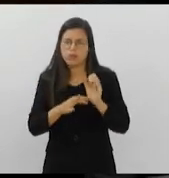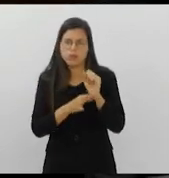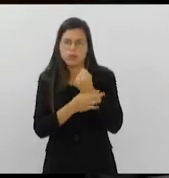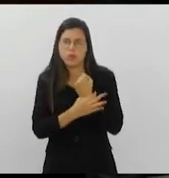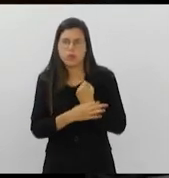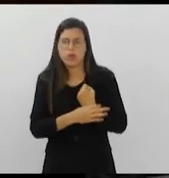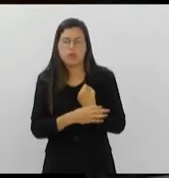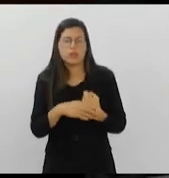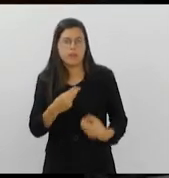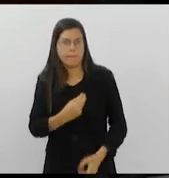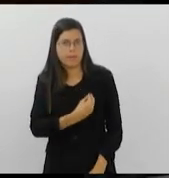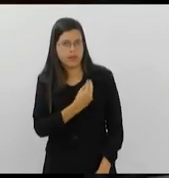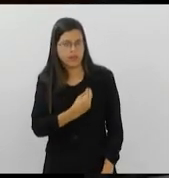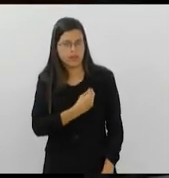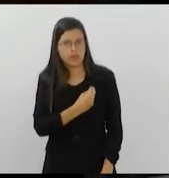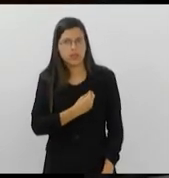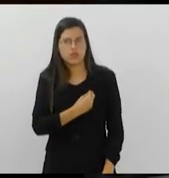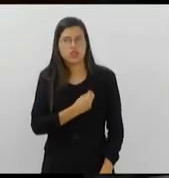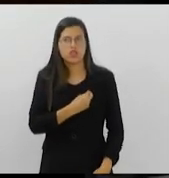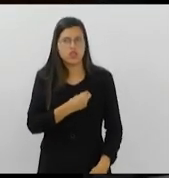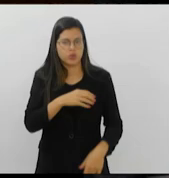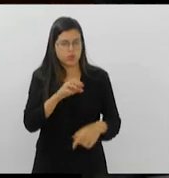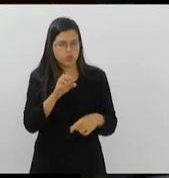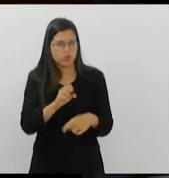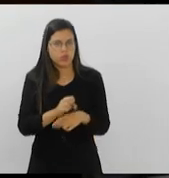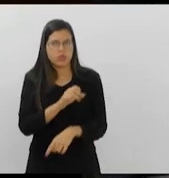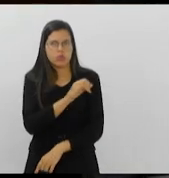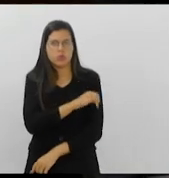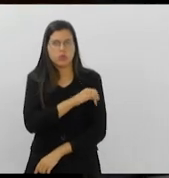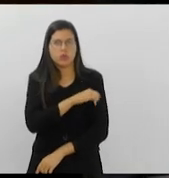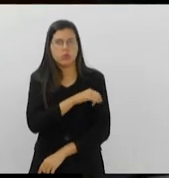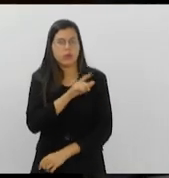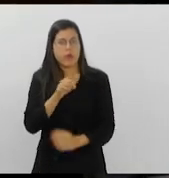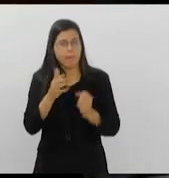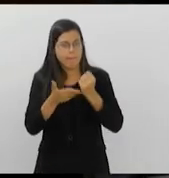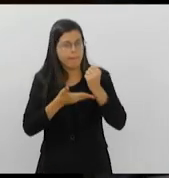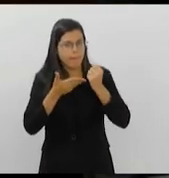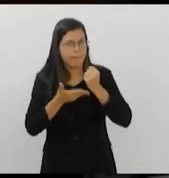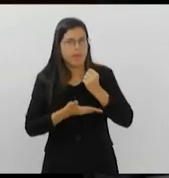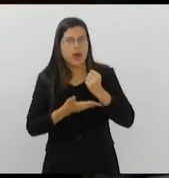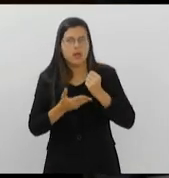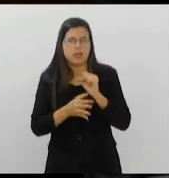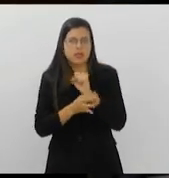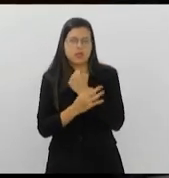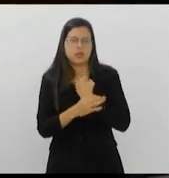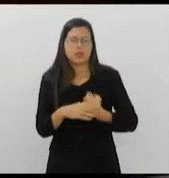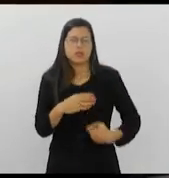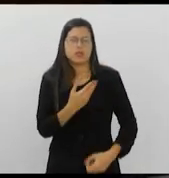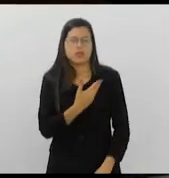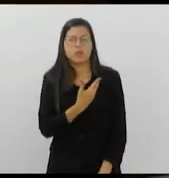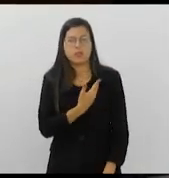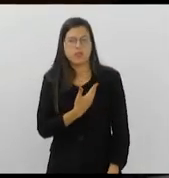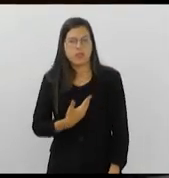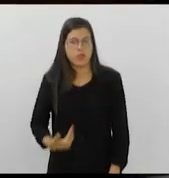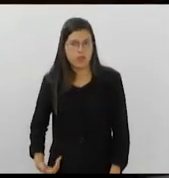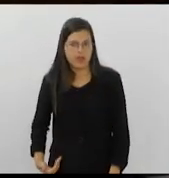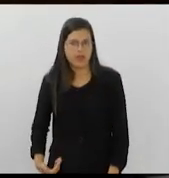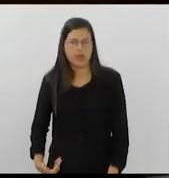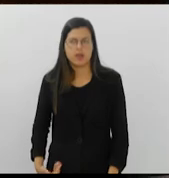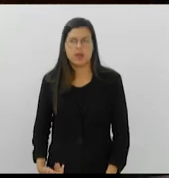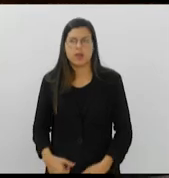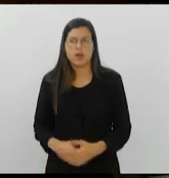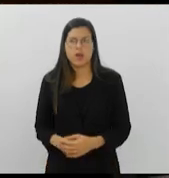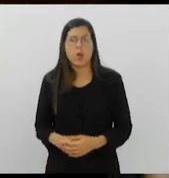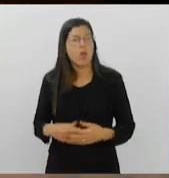Rio, que é base de segurança pública, de percepção de segurança pública em todo o Estado do Rio, em um projeto